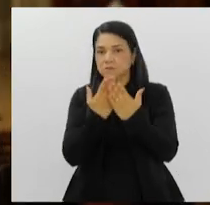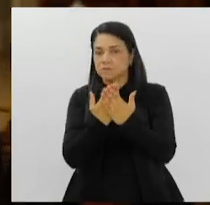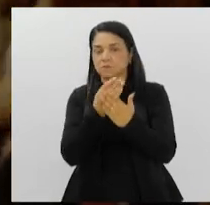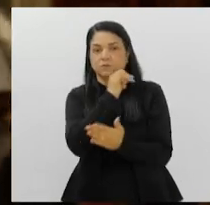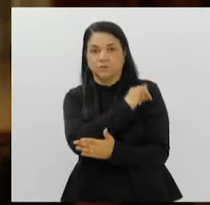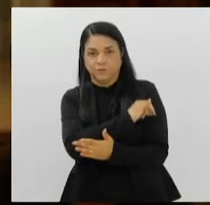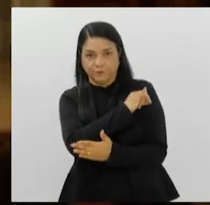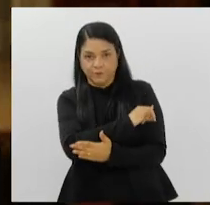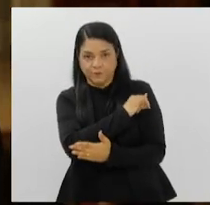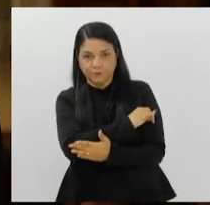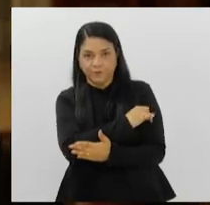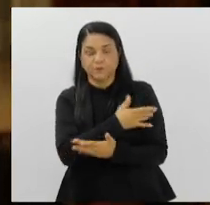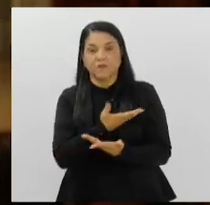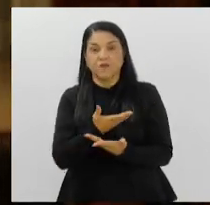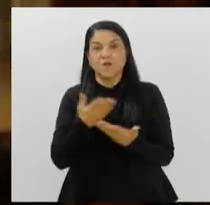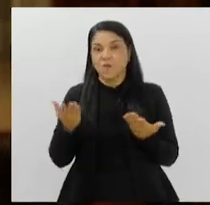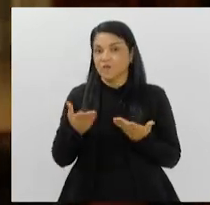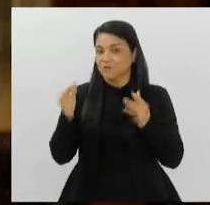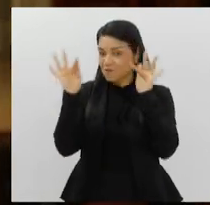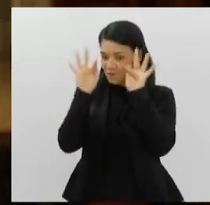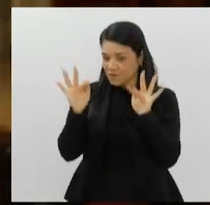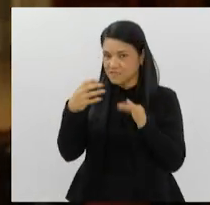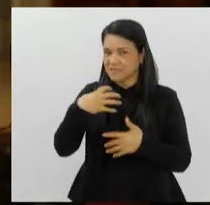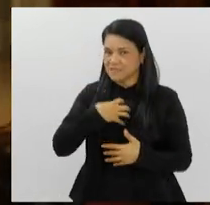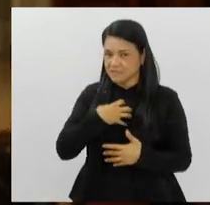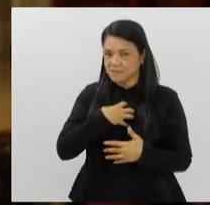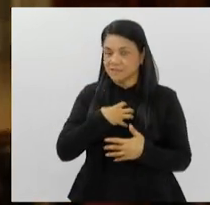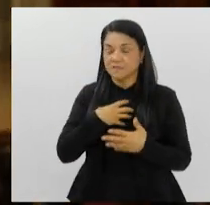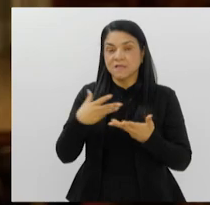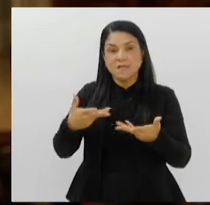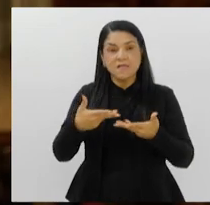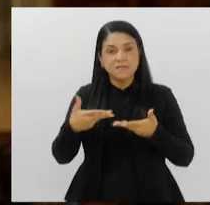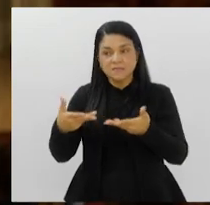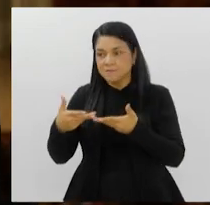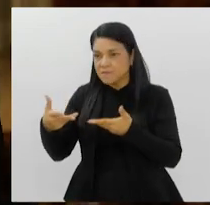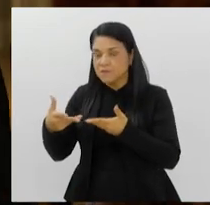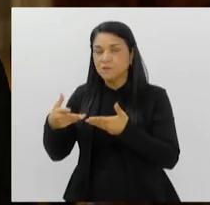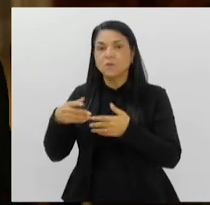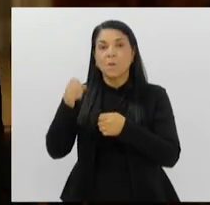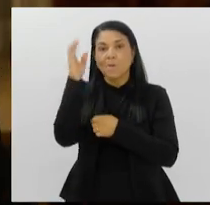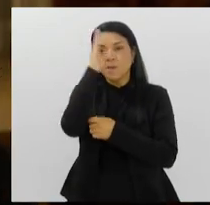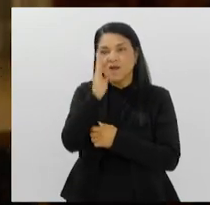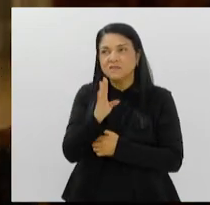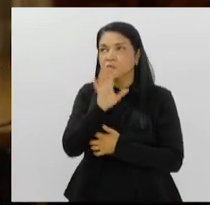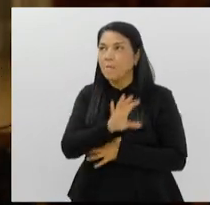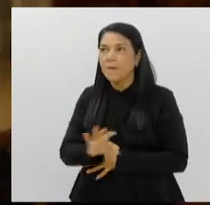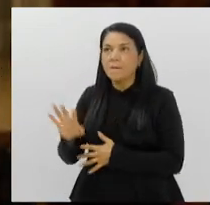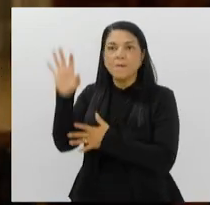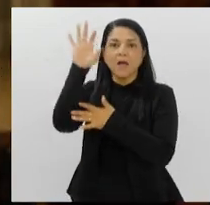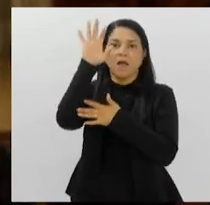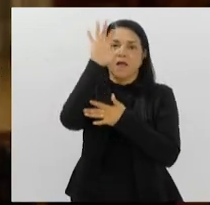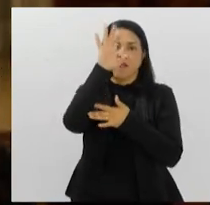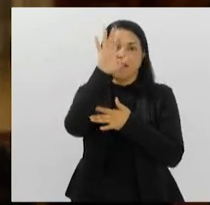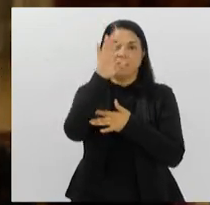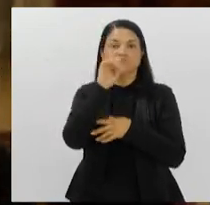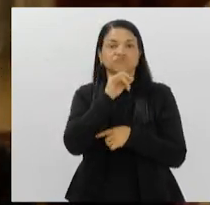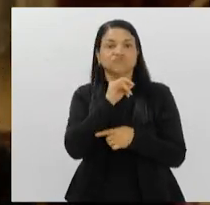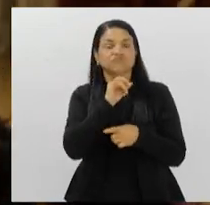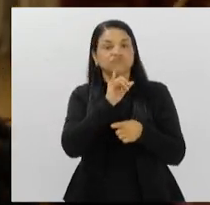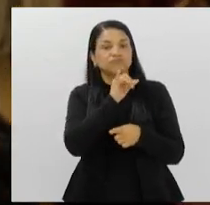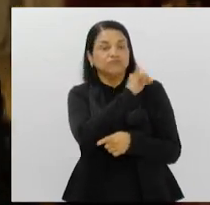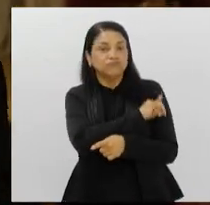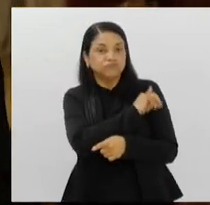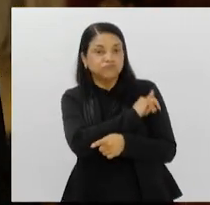Janeiro. Mas hoje estamos muito felizes, estamos recebendo aqui o Brasil, o Estado do Rio de Janeiro, está sediando